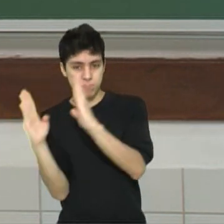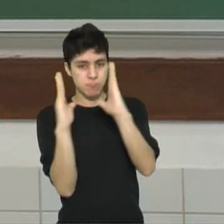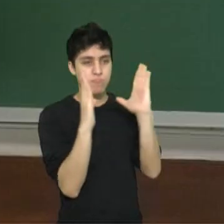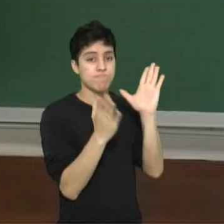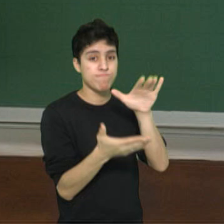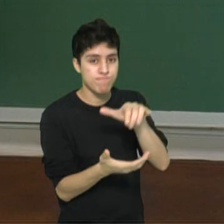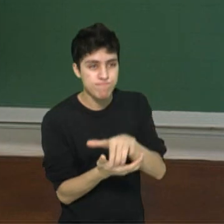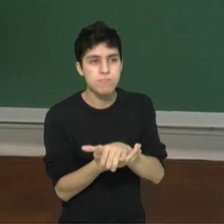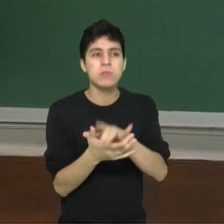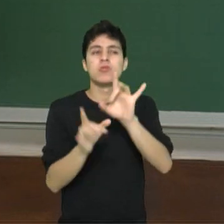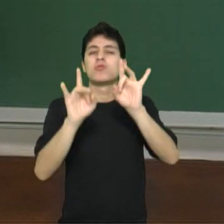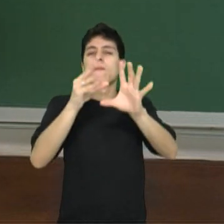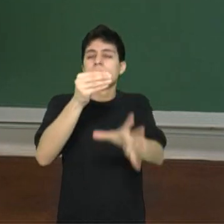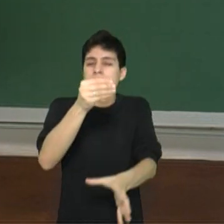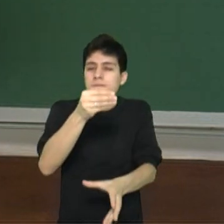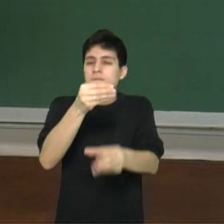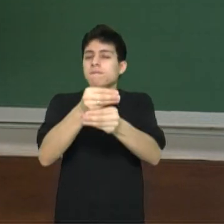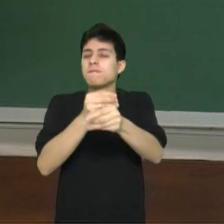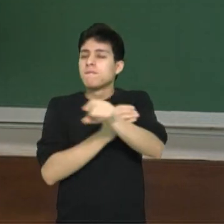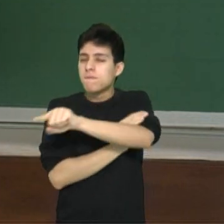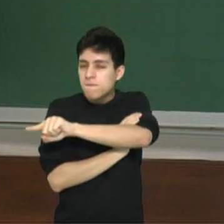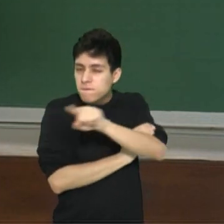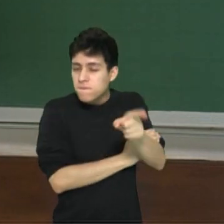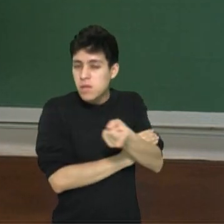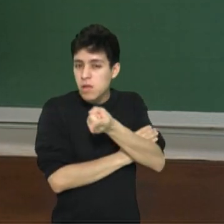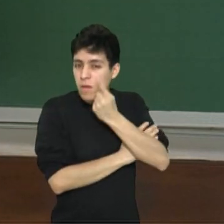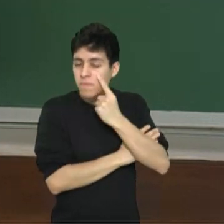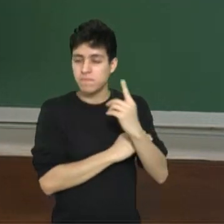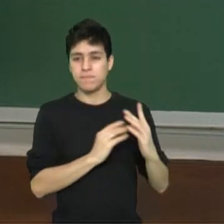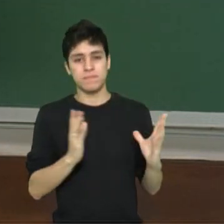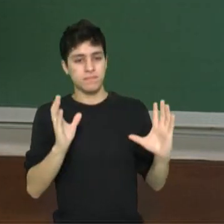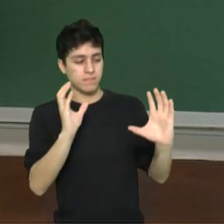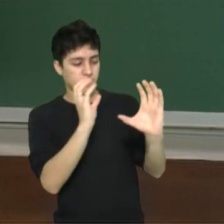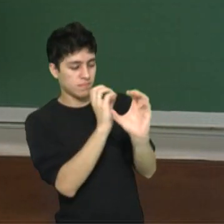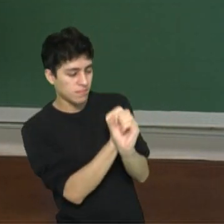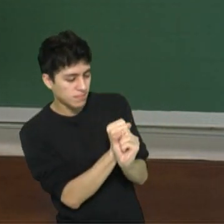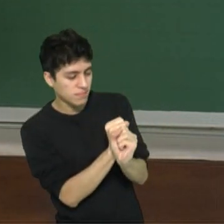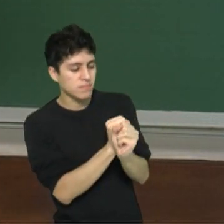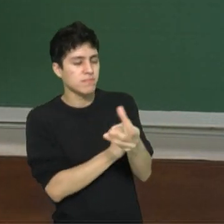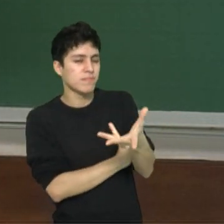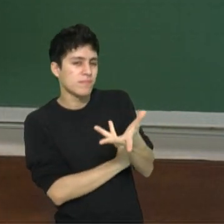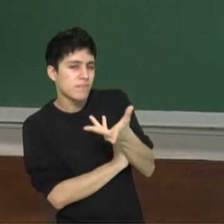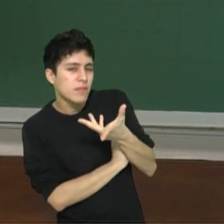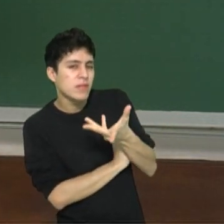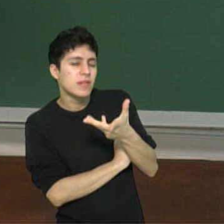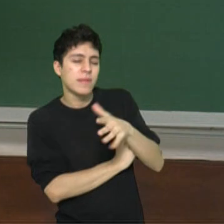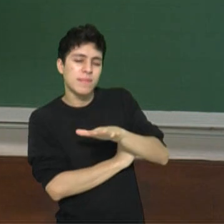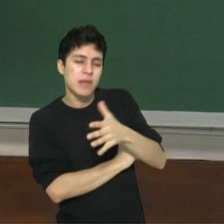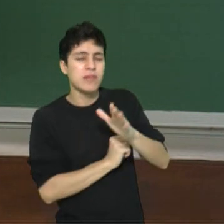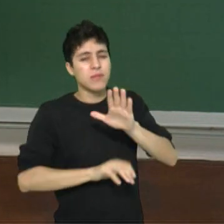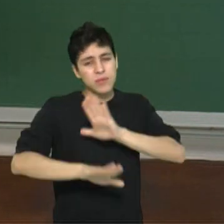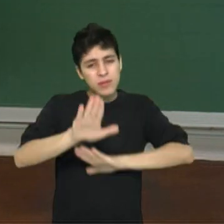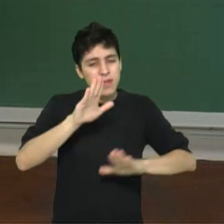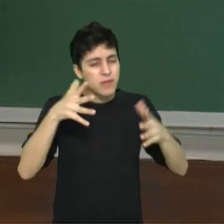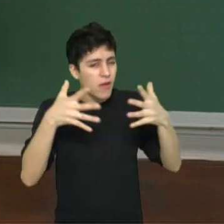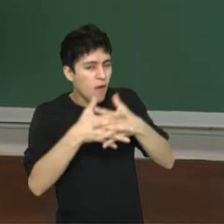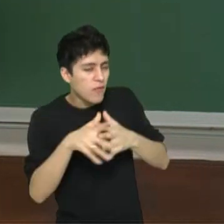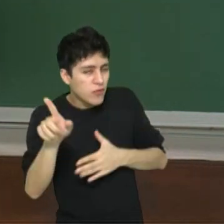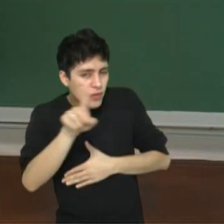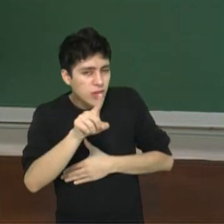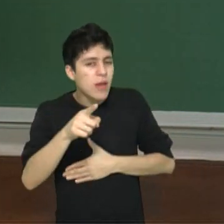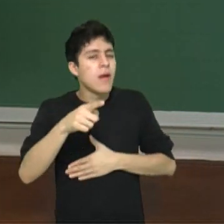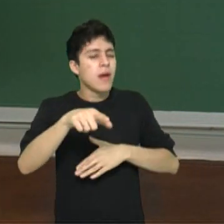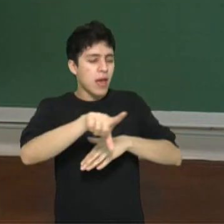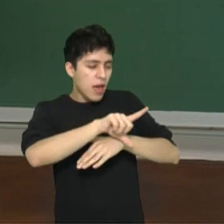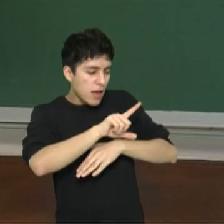então, reforçando mais uma vez, né, para calcular a velocidade média, cuide para não confundir, tenha a fórmula aí com